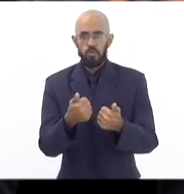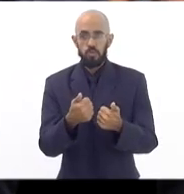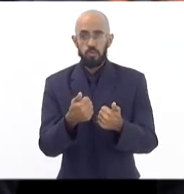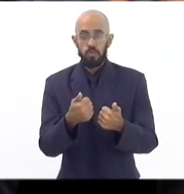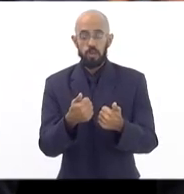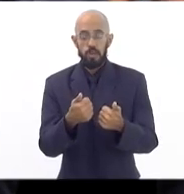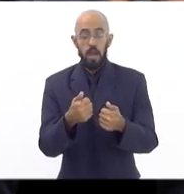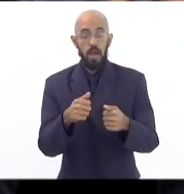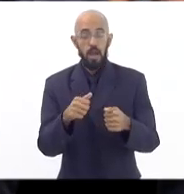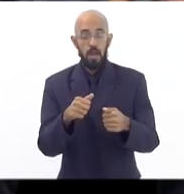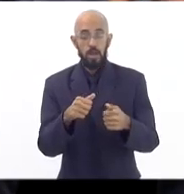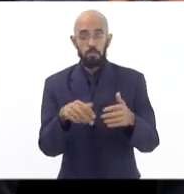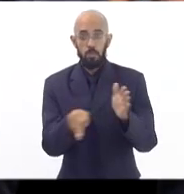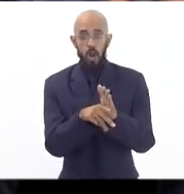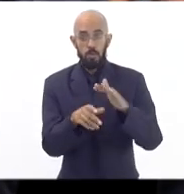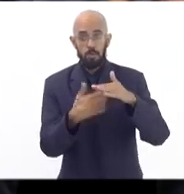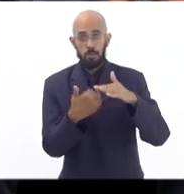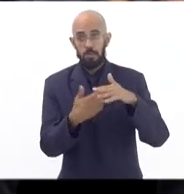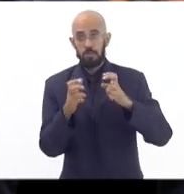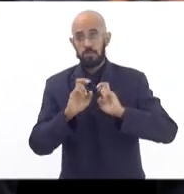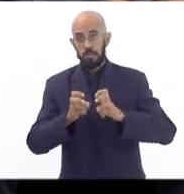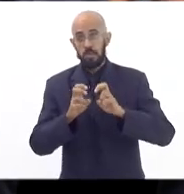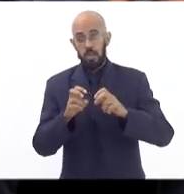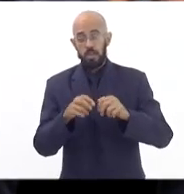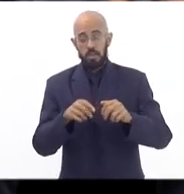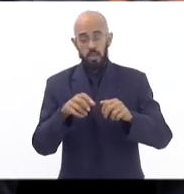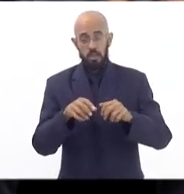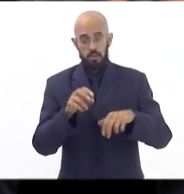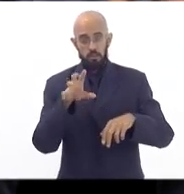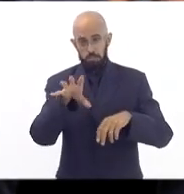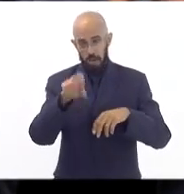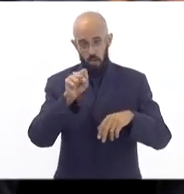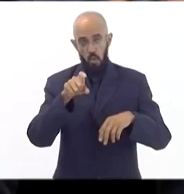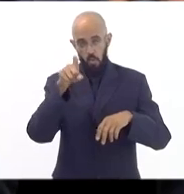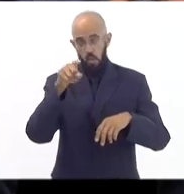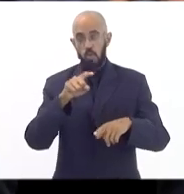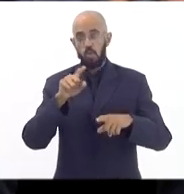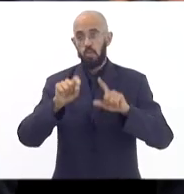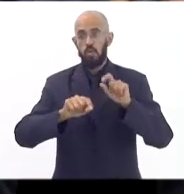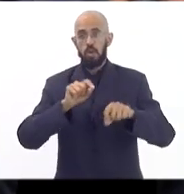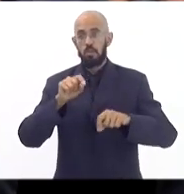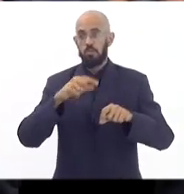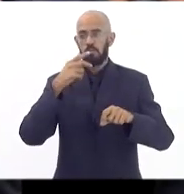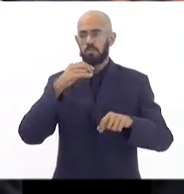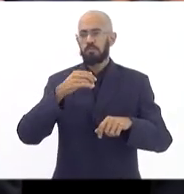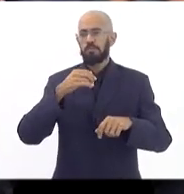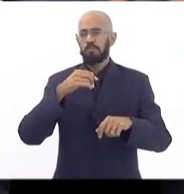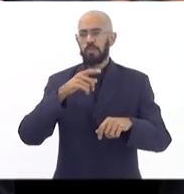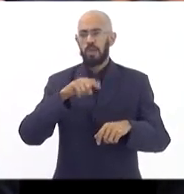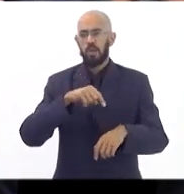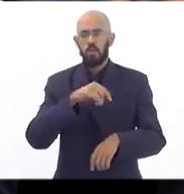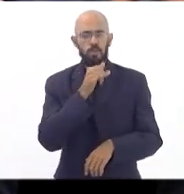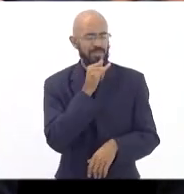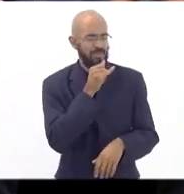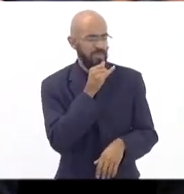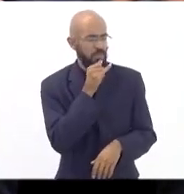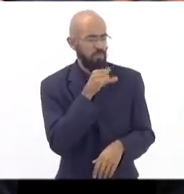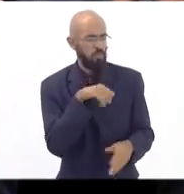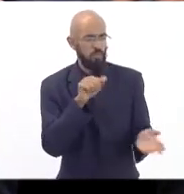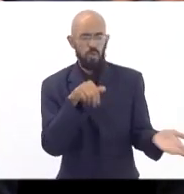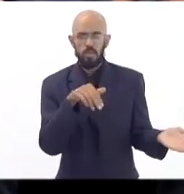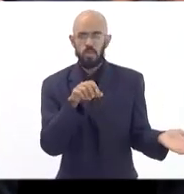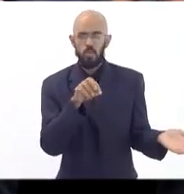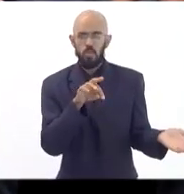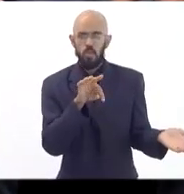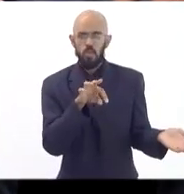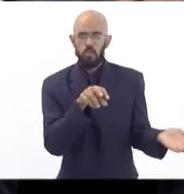de um de uma pessoa ele tava Acho que até o exemplo que o que o seu Antônio Carlos